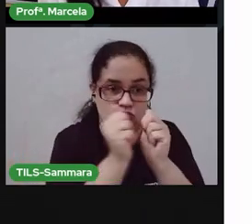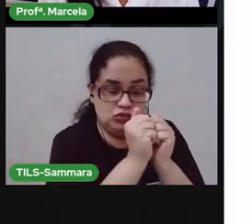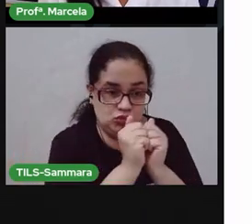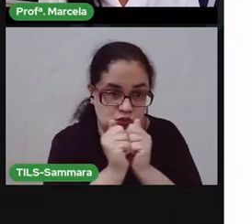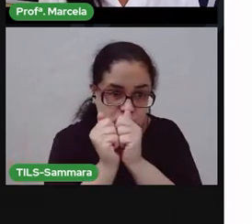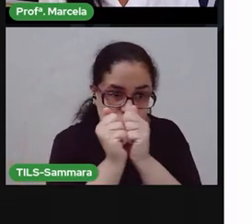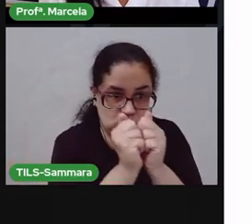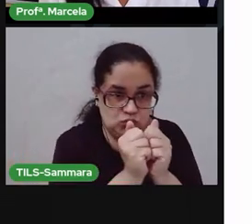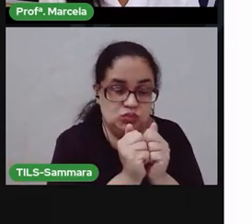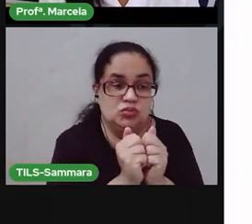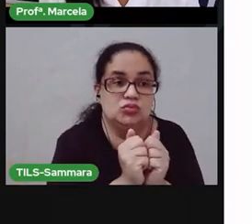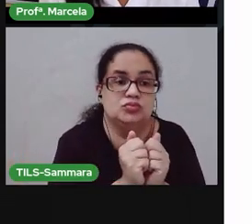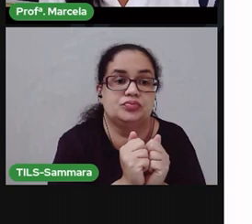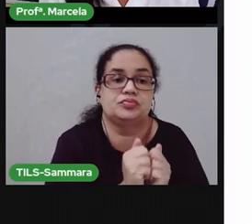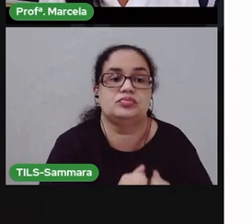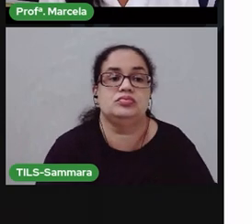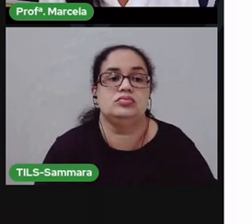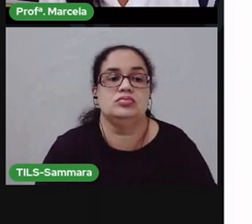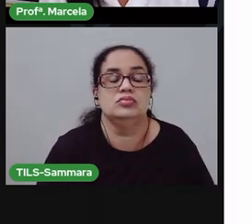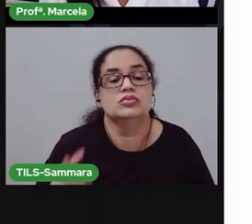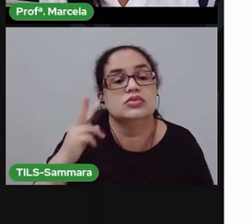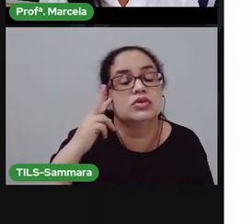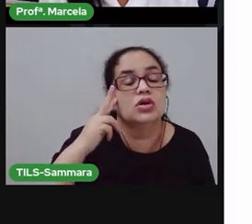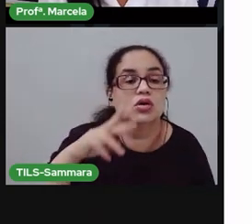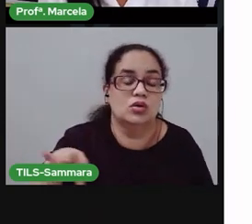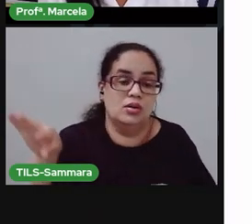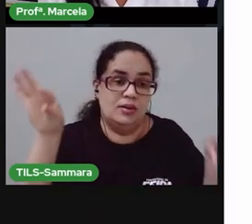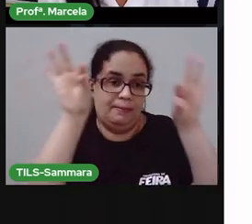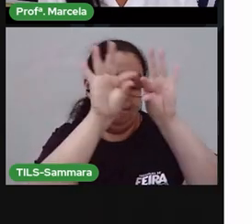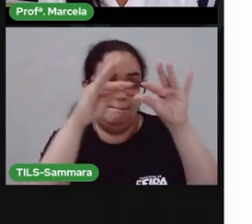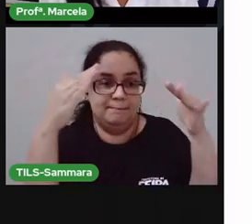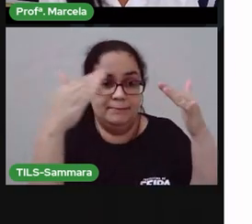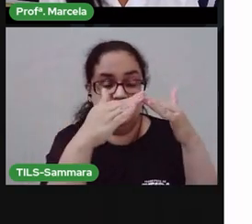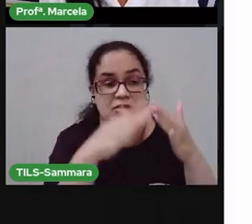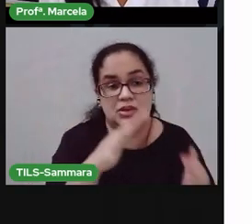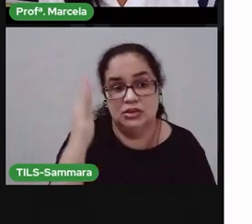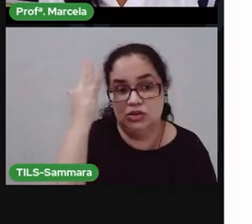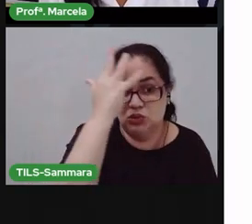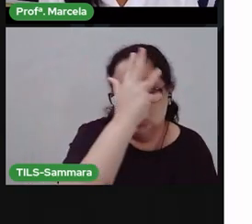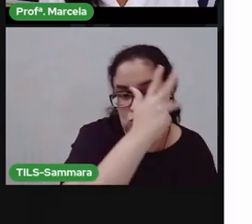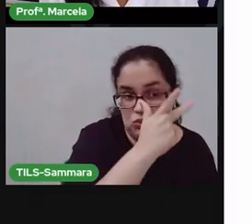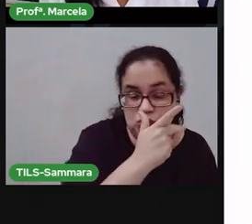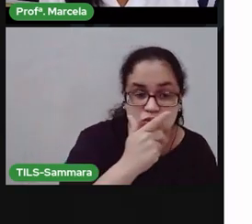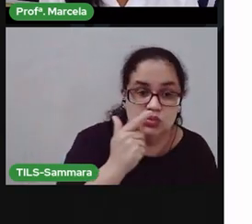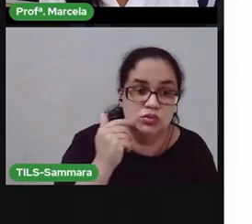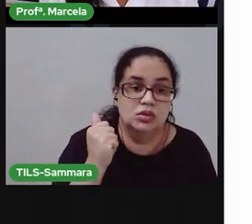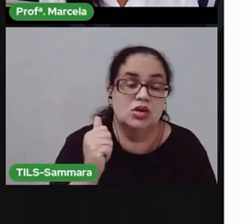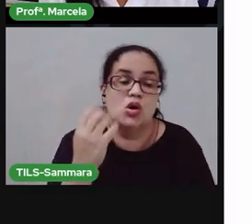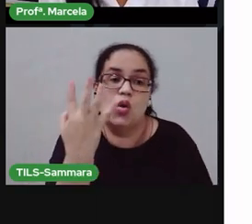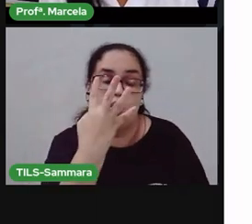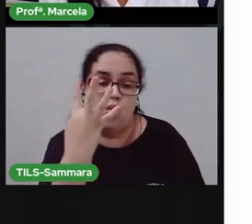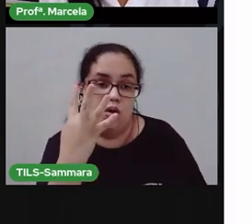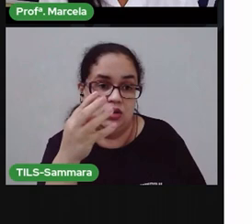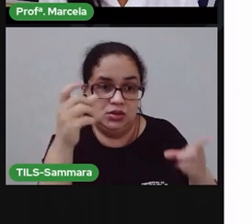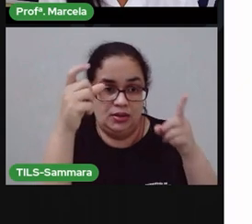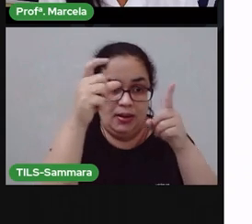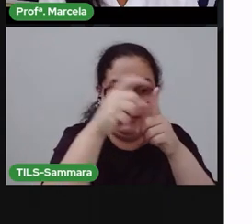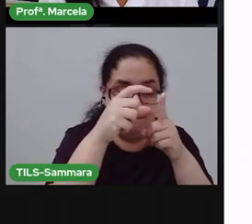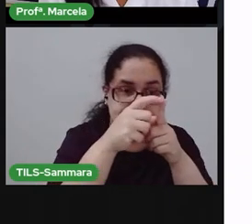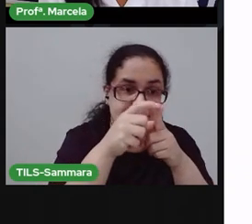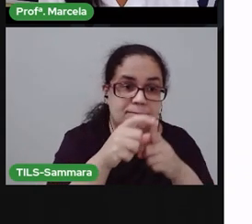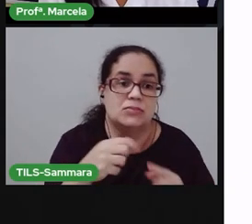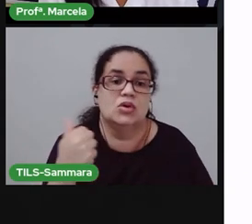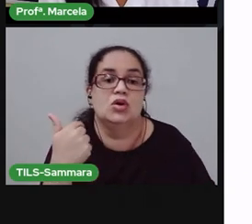grudadas. Então, esse verso, essa casa tão bonita, tem quatro palavras. Vamos ver